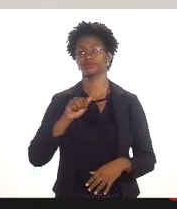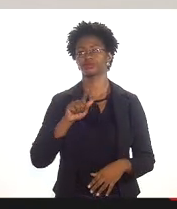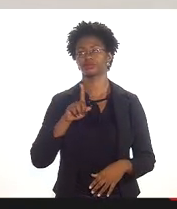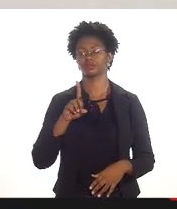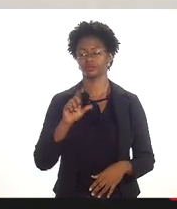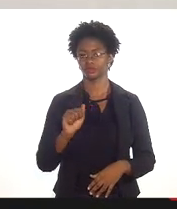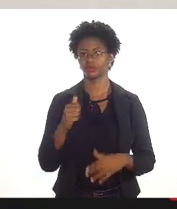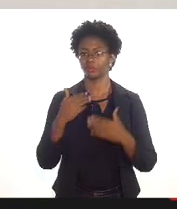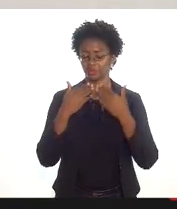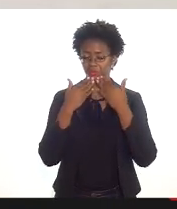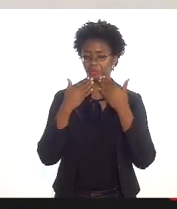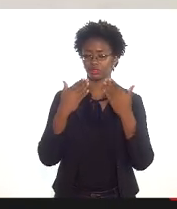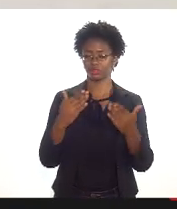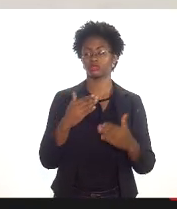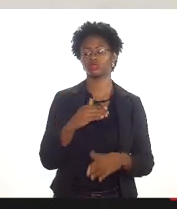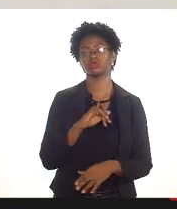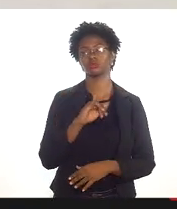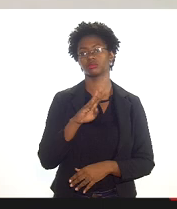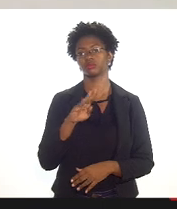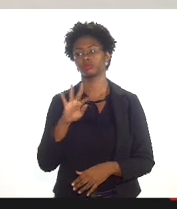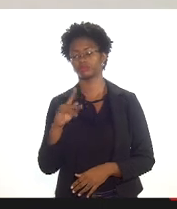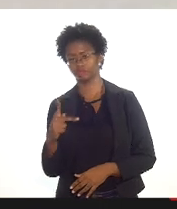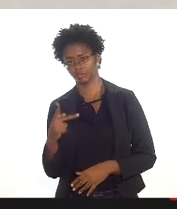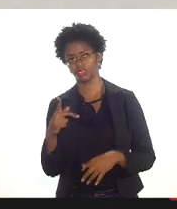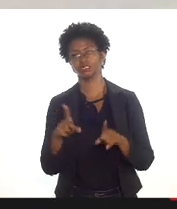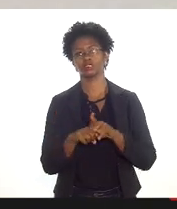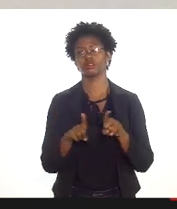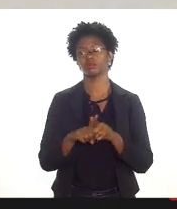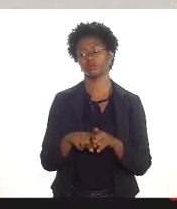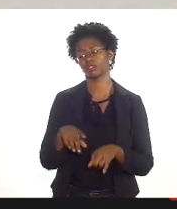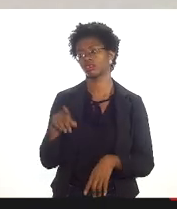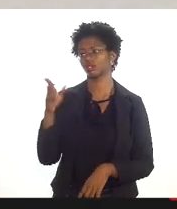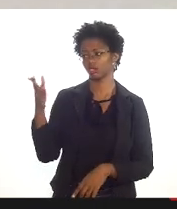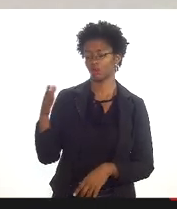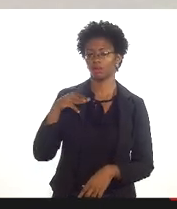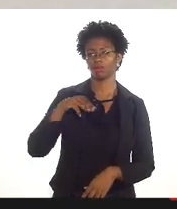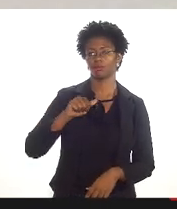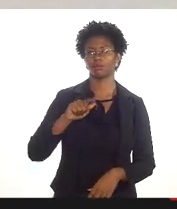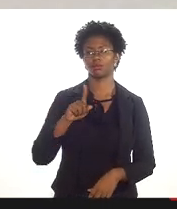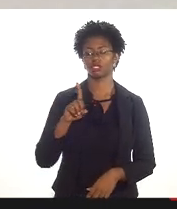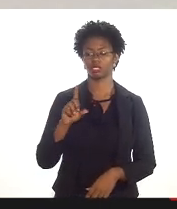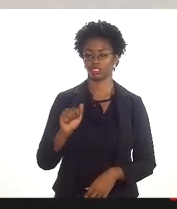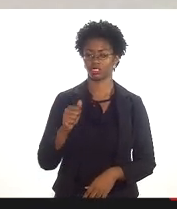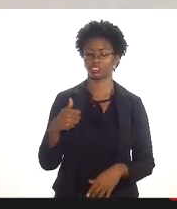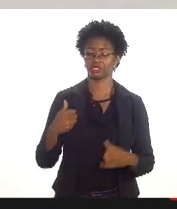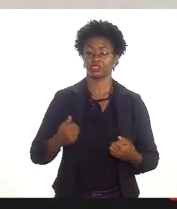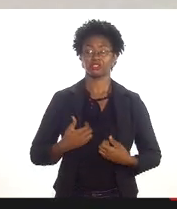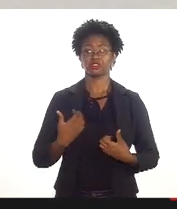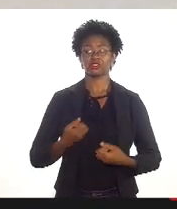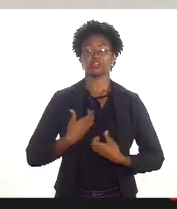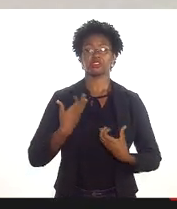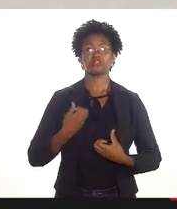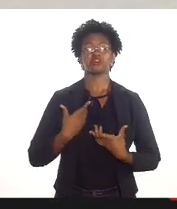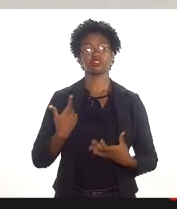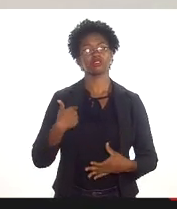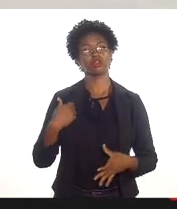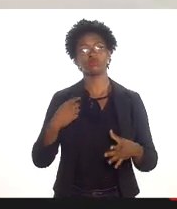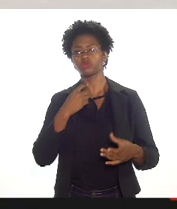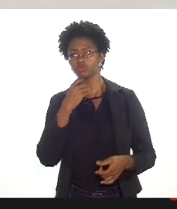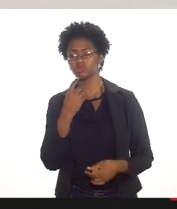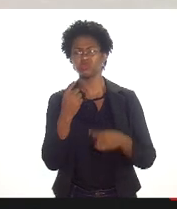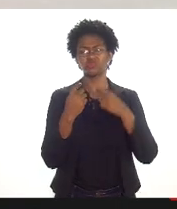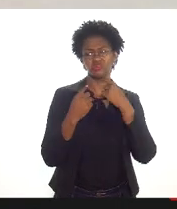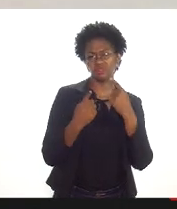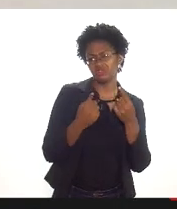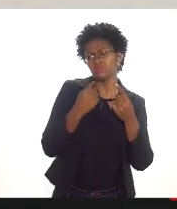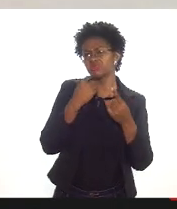apresentação, também o IBP, mas principalmente a doutora Magda, uma apresentação que assim, até me inspirou a levantar algumas questões